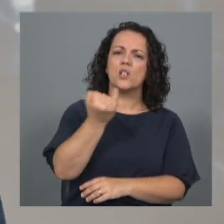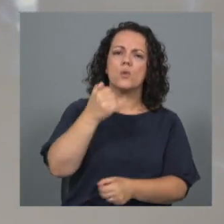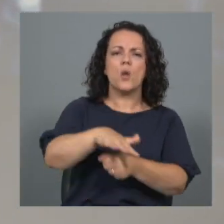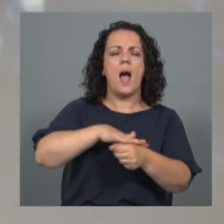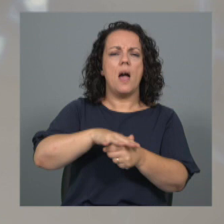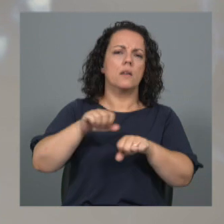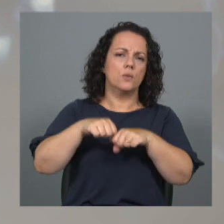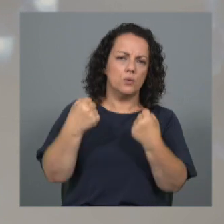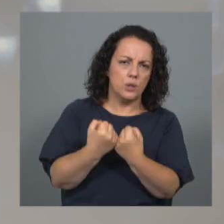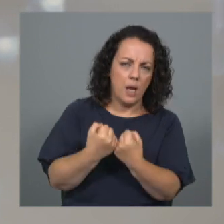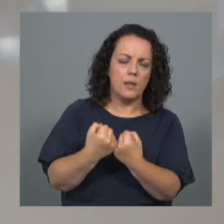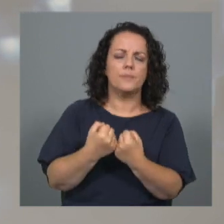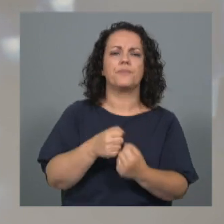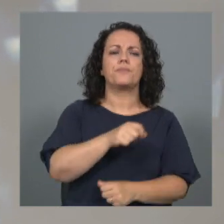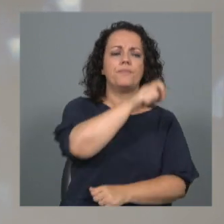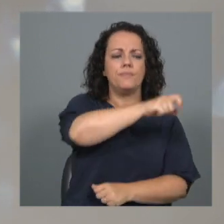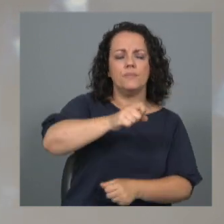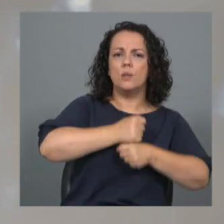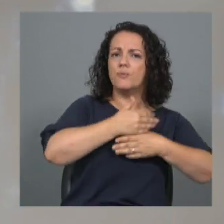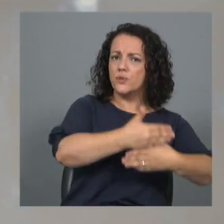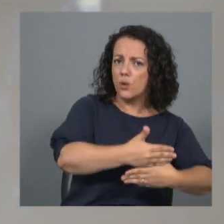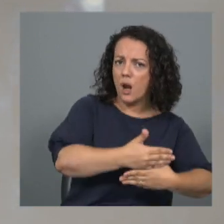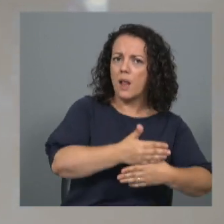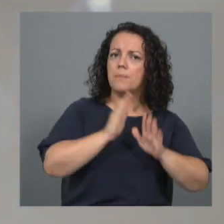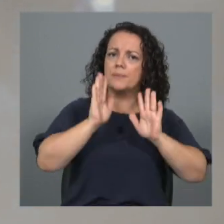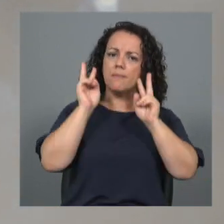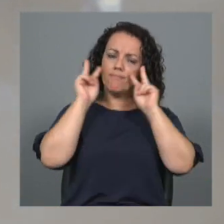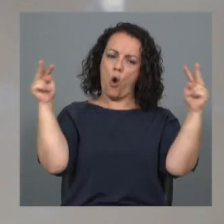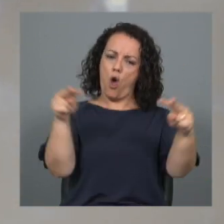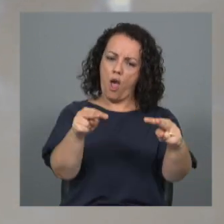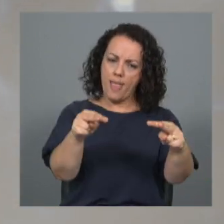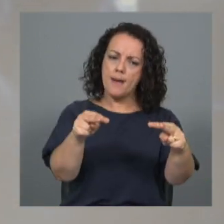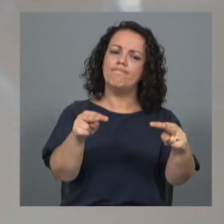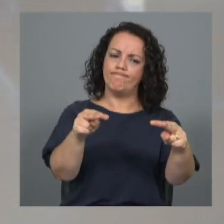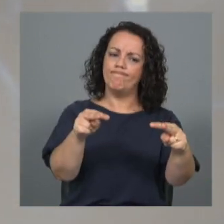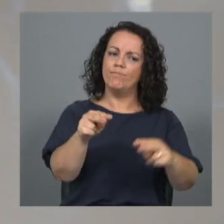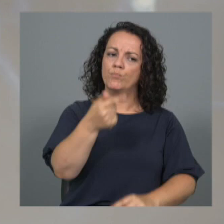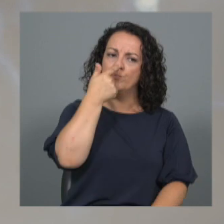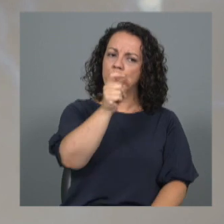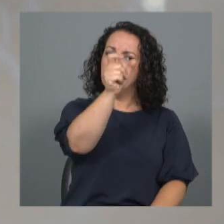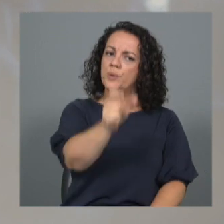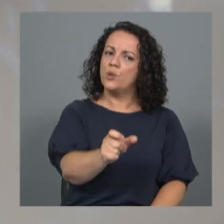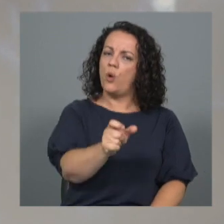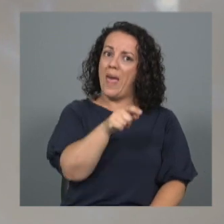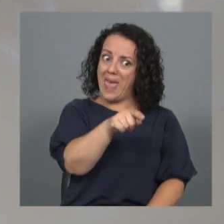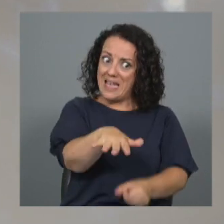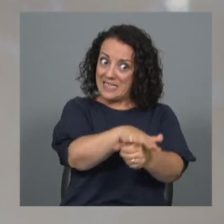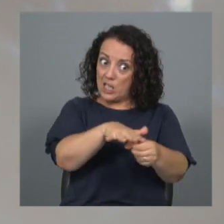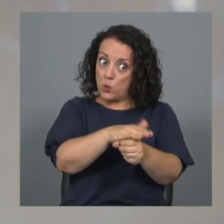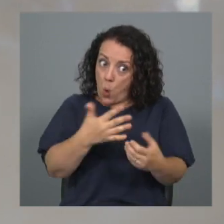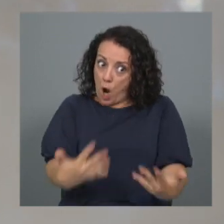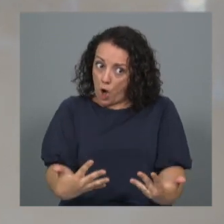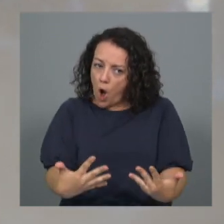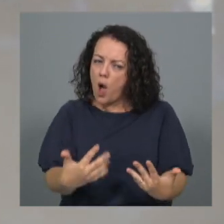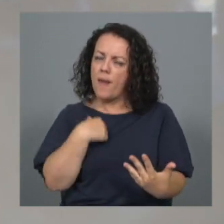social e profissionais, olhar para a pessoa e ver esta pessoa está neste ponto e qual é o ponto, com as